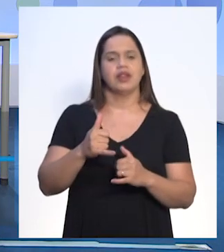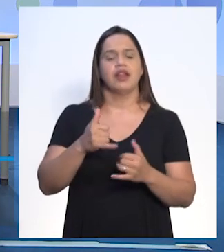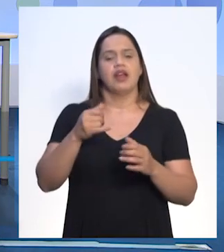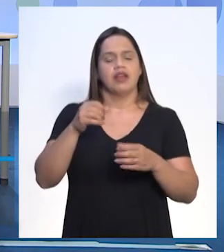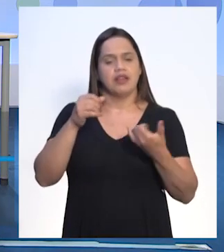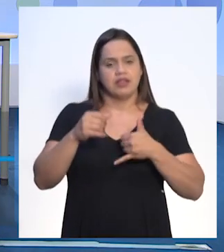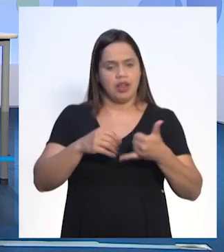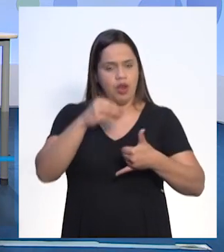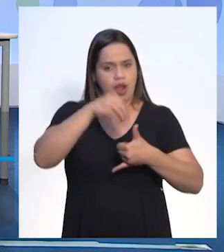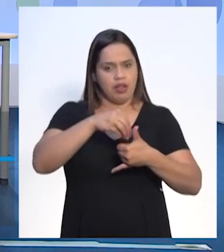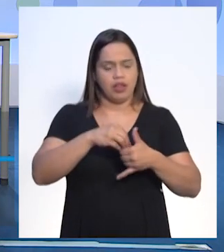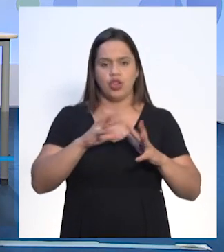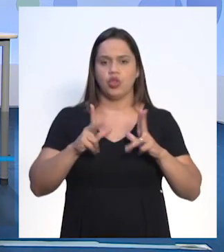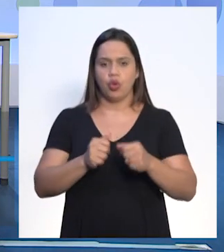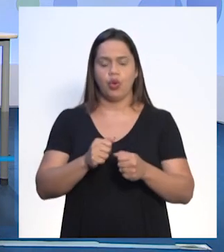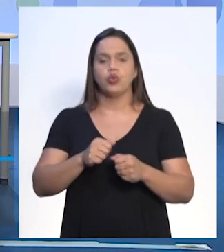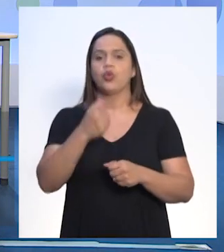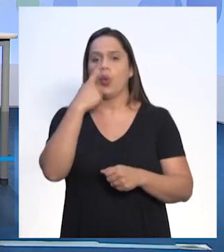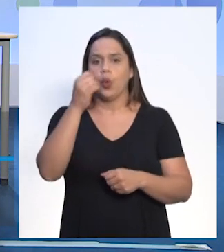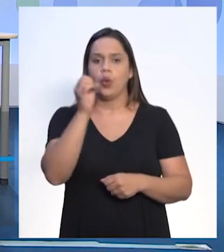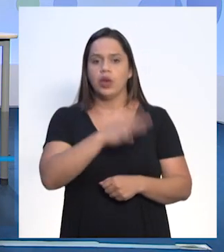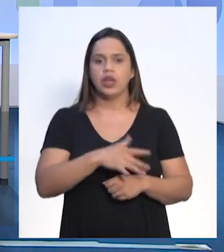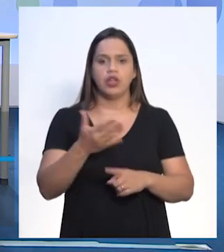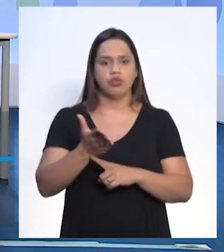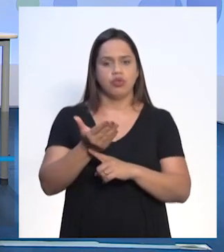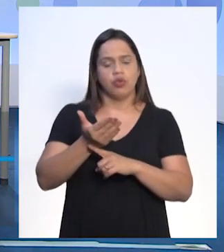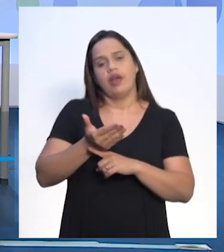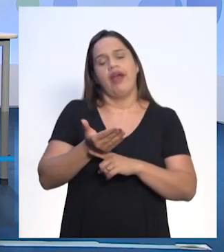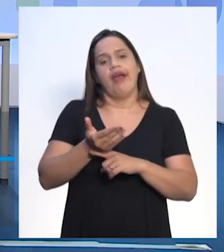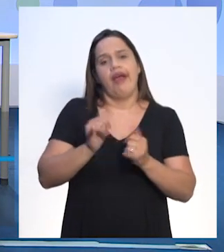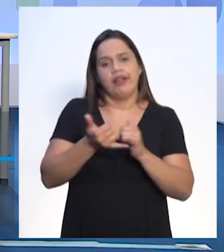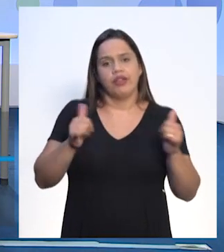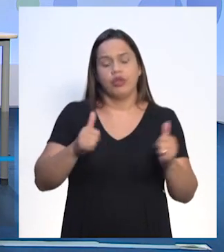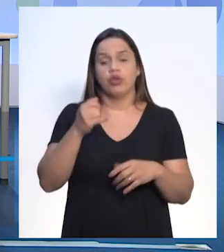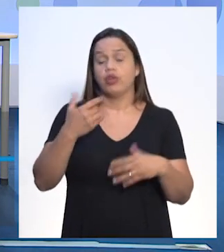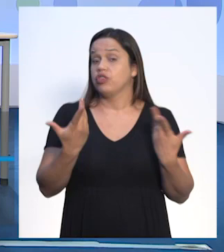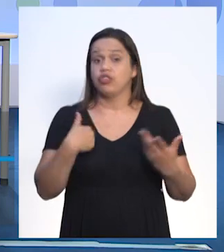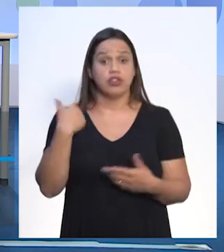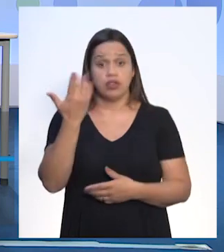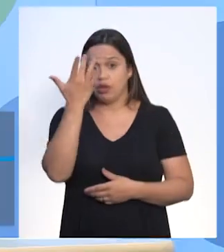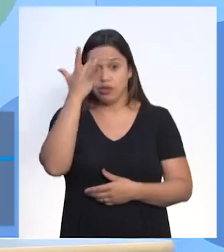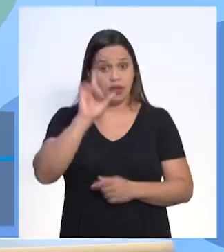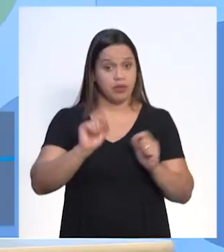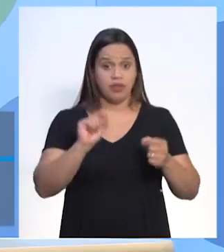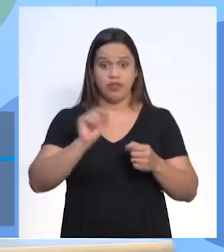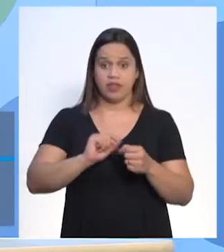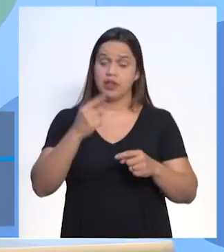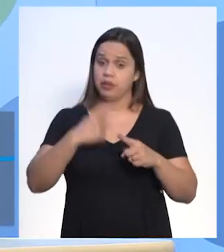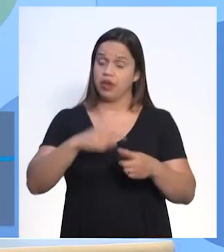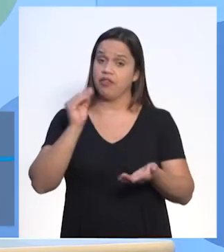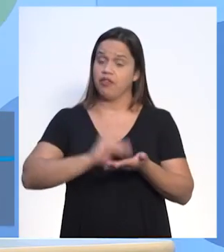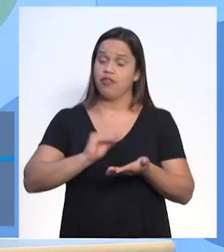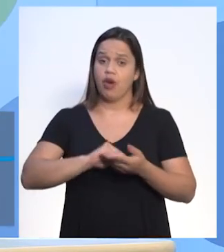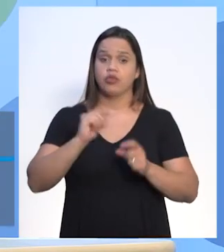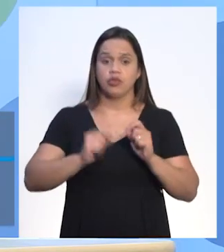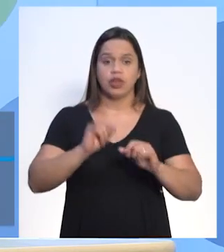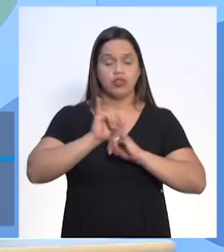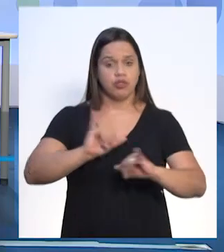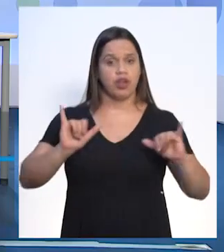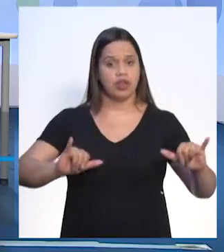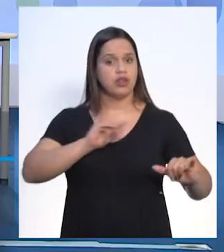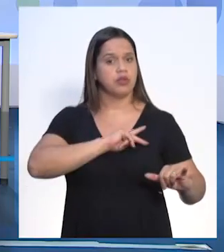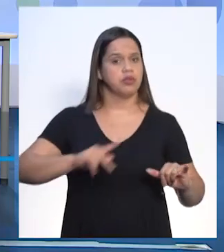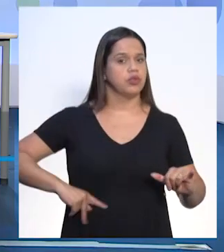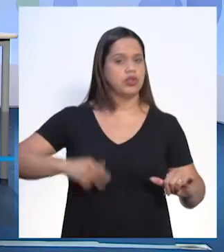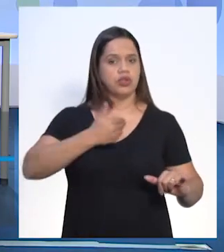baterias, o lixo eletrônico e tantos outros que a gente não sabe o que fazer, até por falta de divulgação das políticas públicas, né, professor